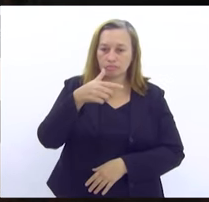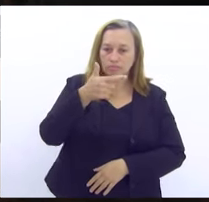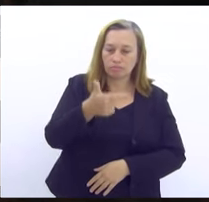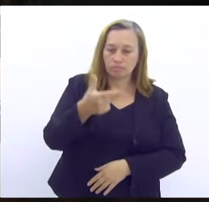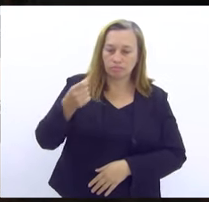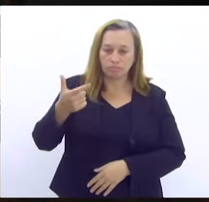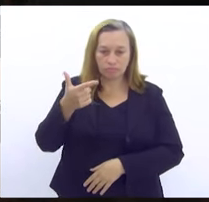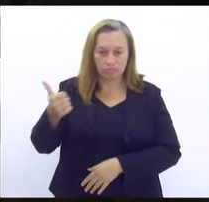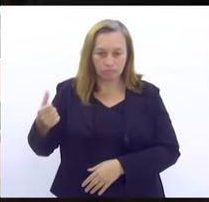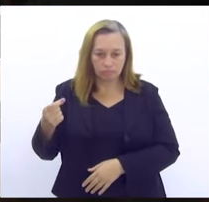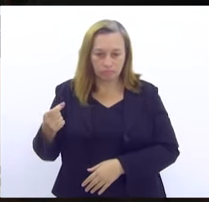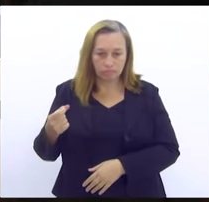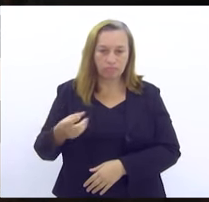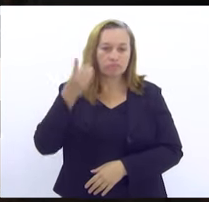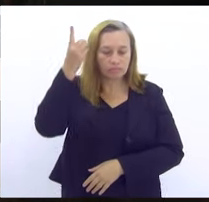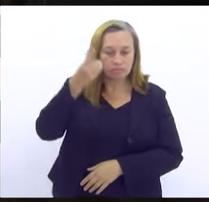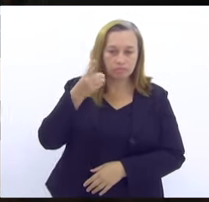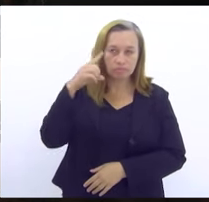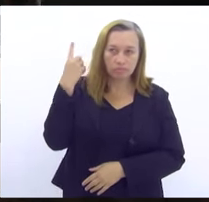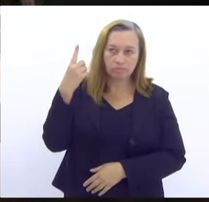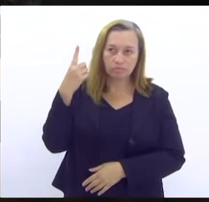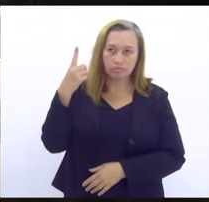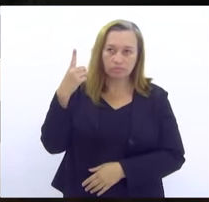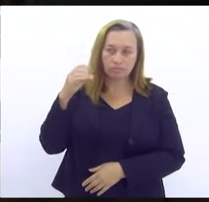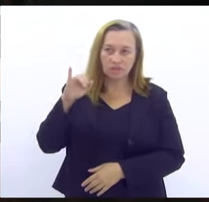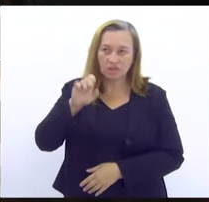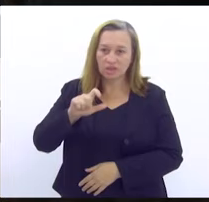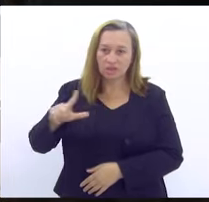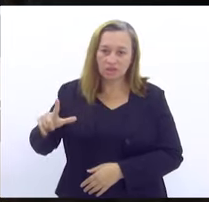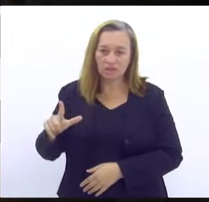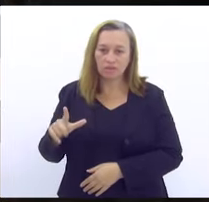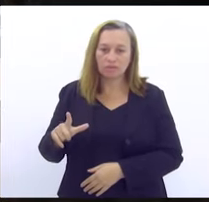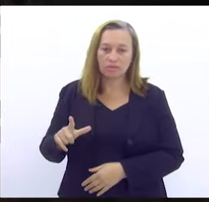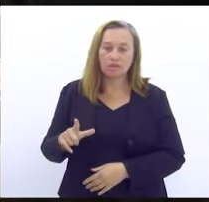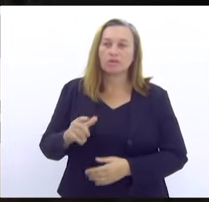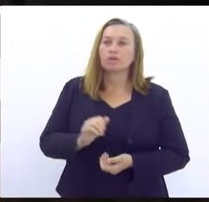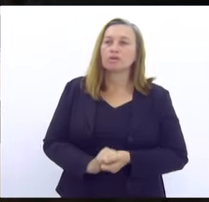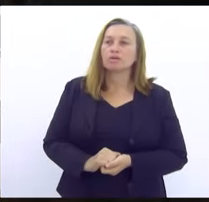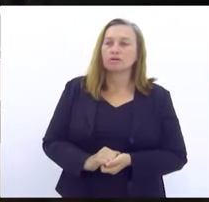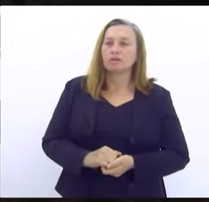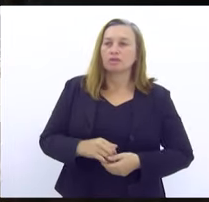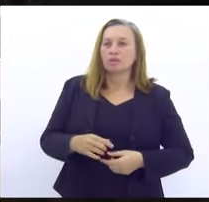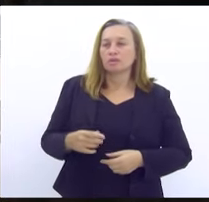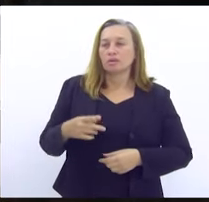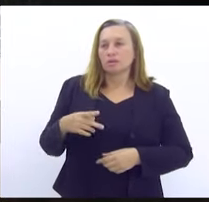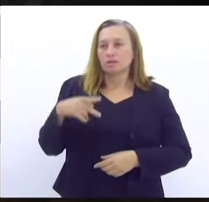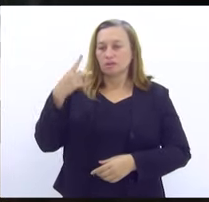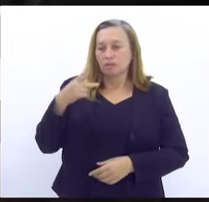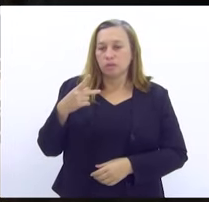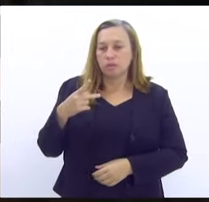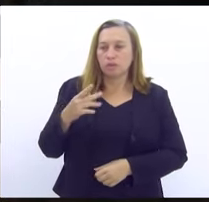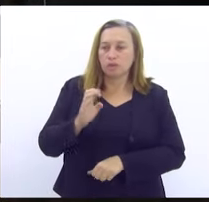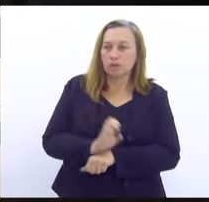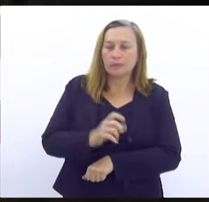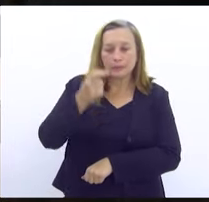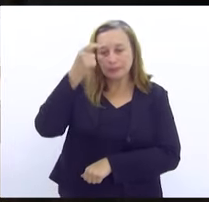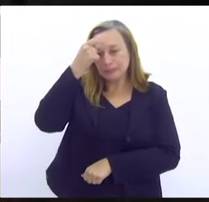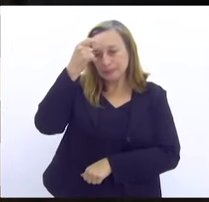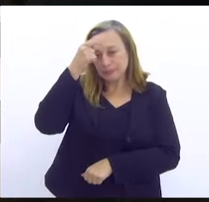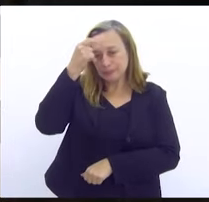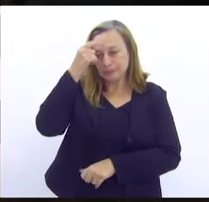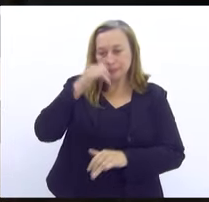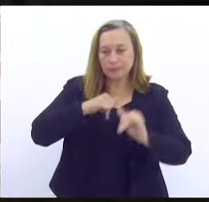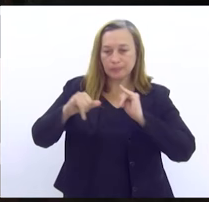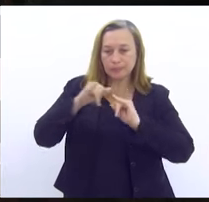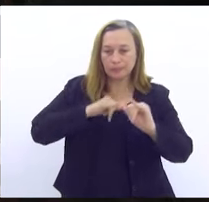3438 de 2020, de autoria do deputado Daniel Liberon, que dispõe sobre a política estadual de conscientização e